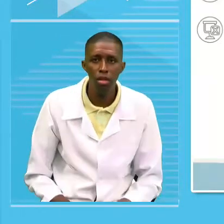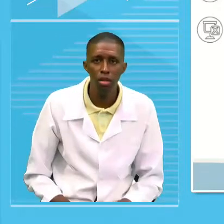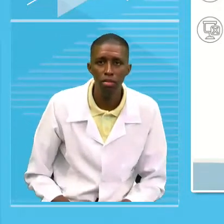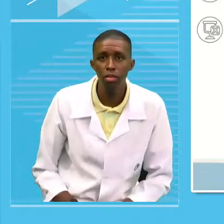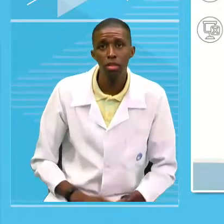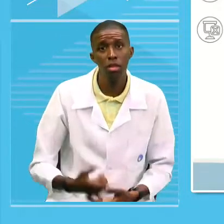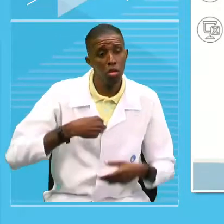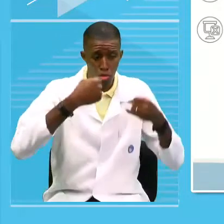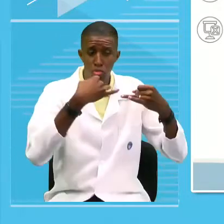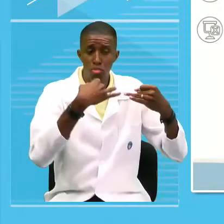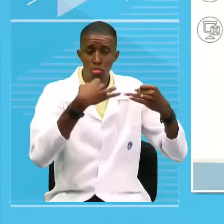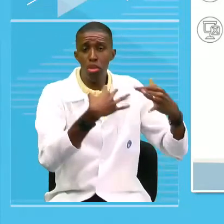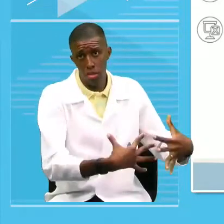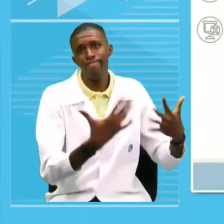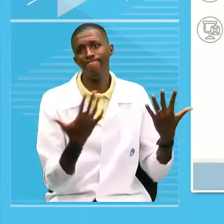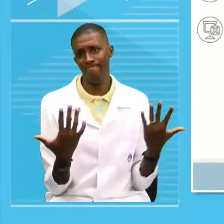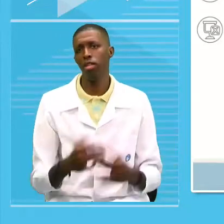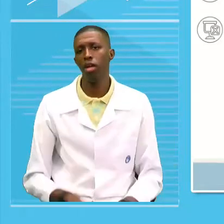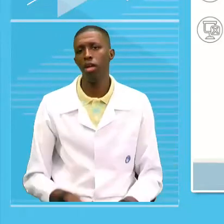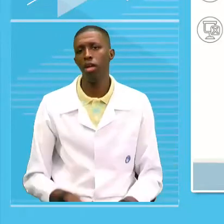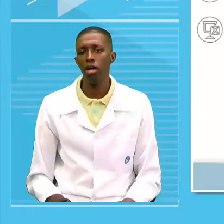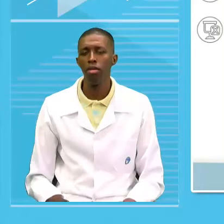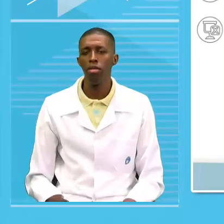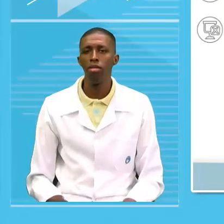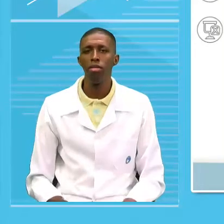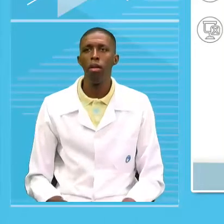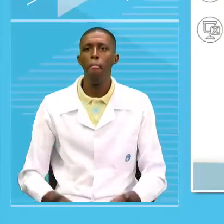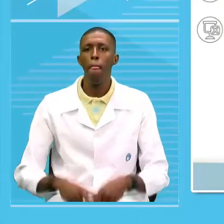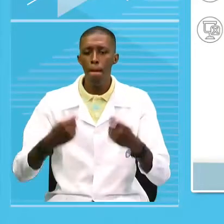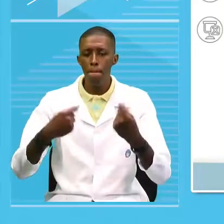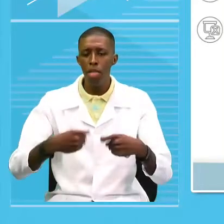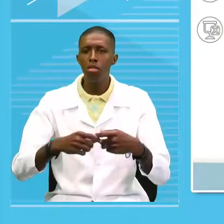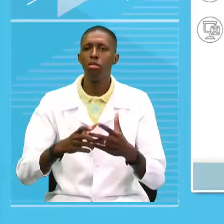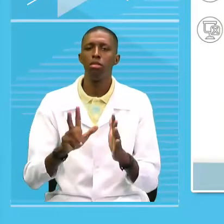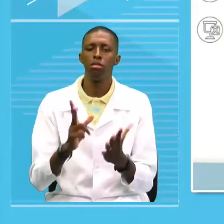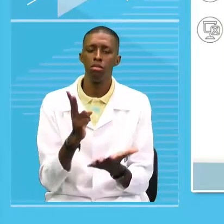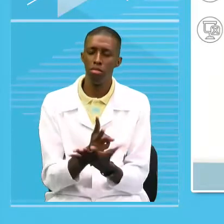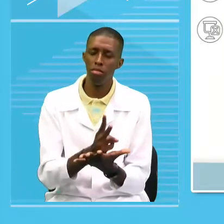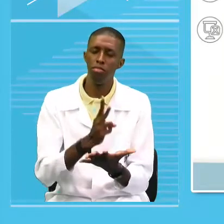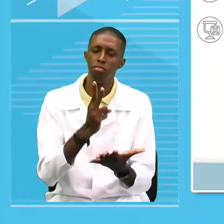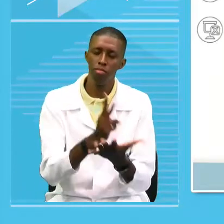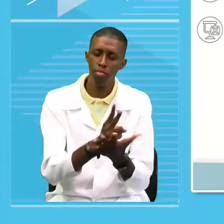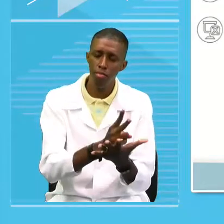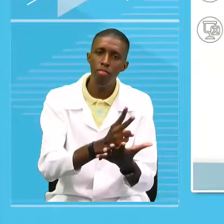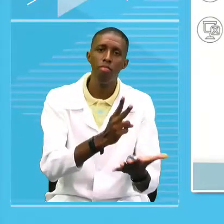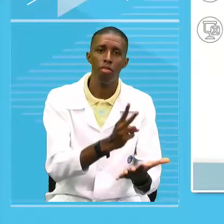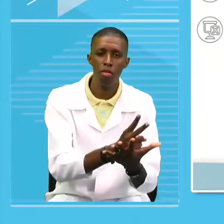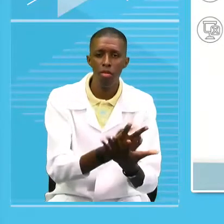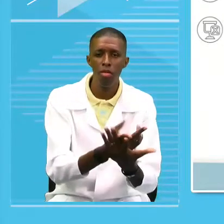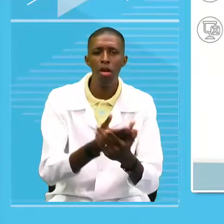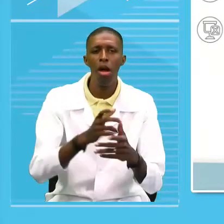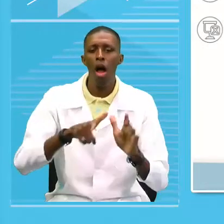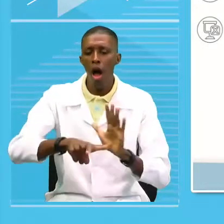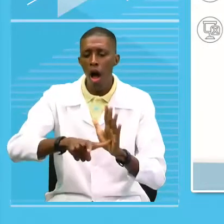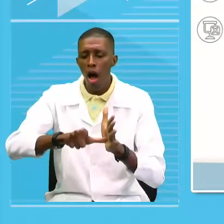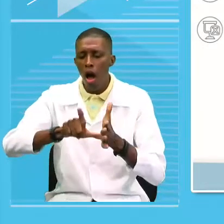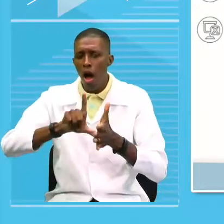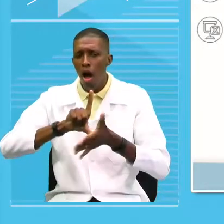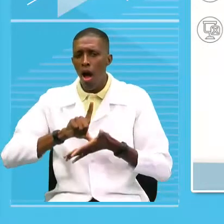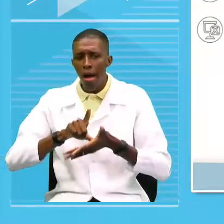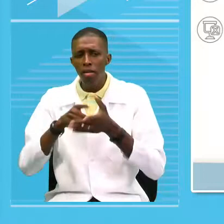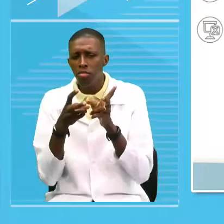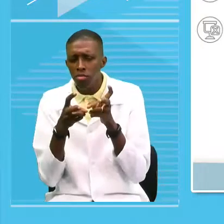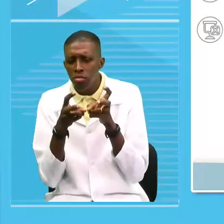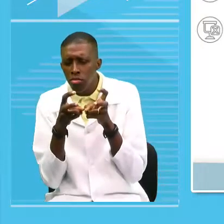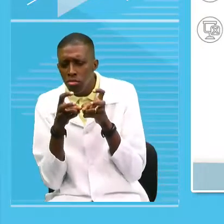que exercitem o pensamento crítico de vocês certo então se